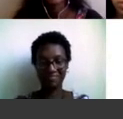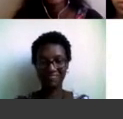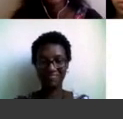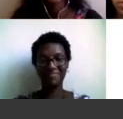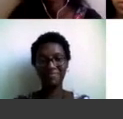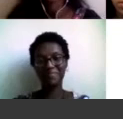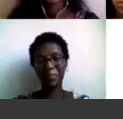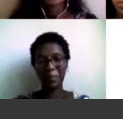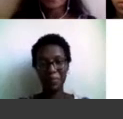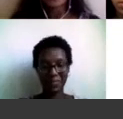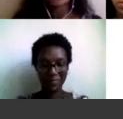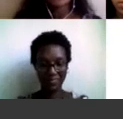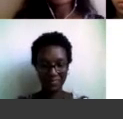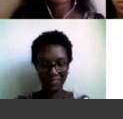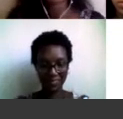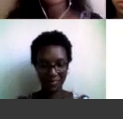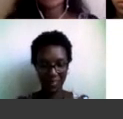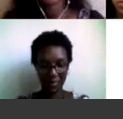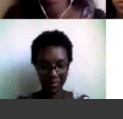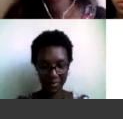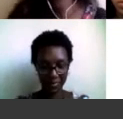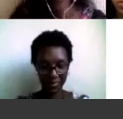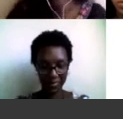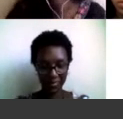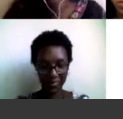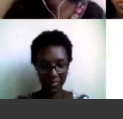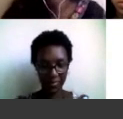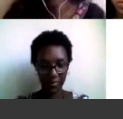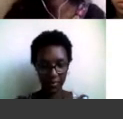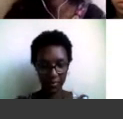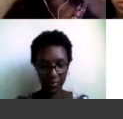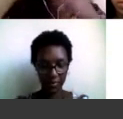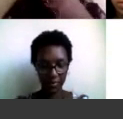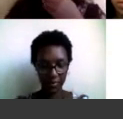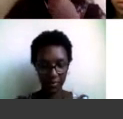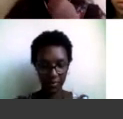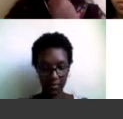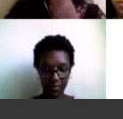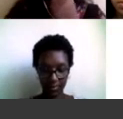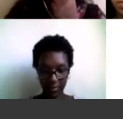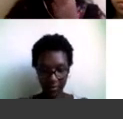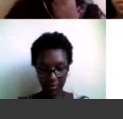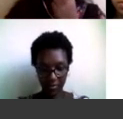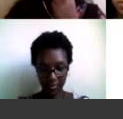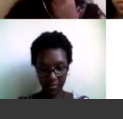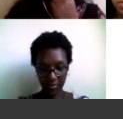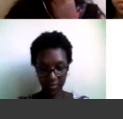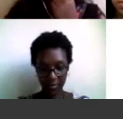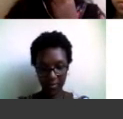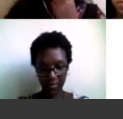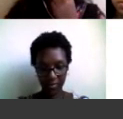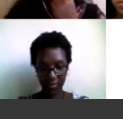contribuindo nas rotinas da professora supervisora, nos mantendo informados sobre a situação do colégio e também elaborando